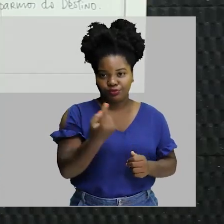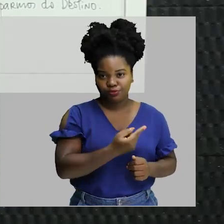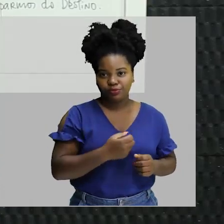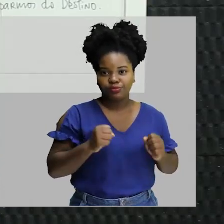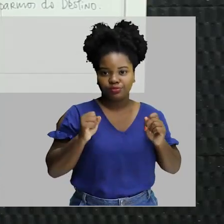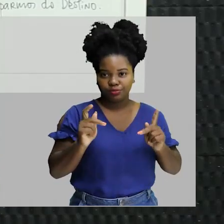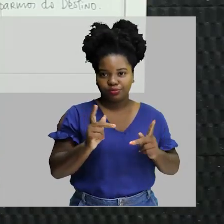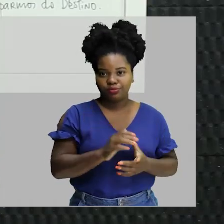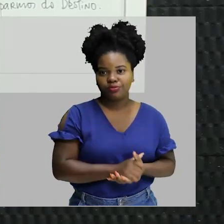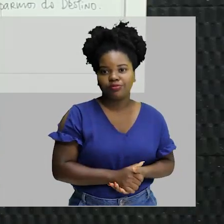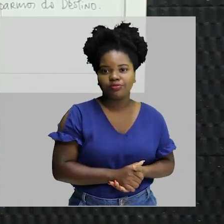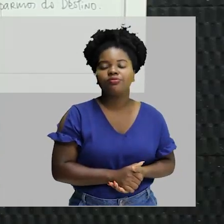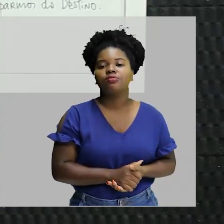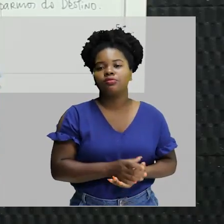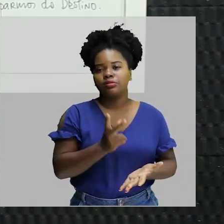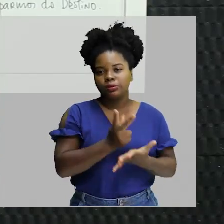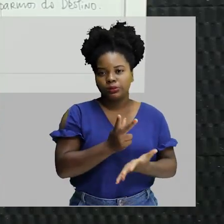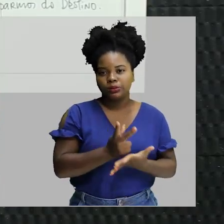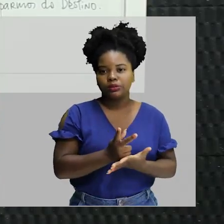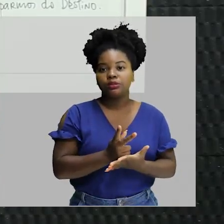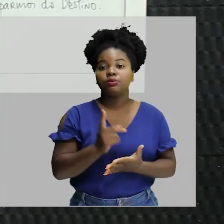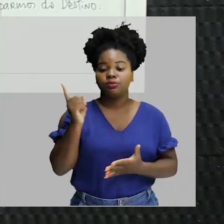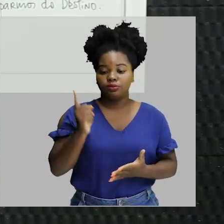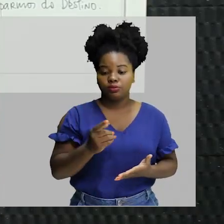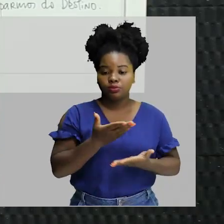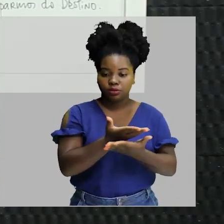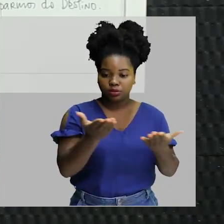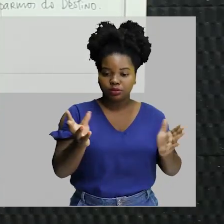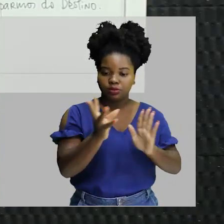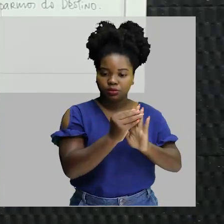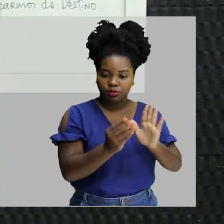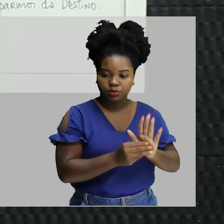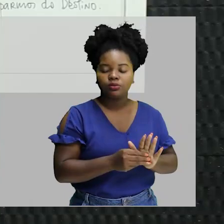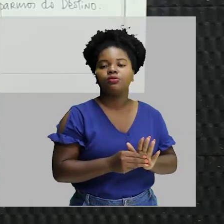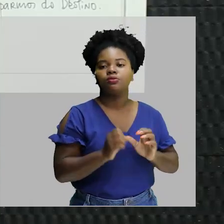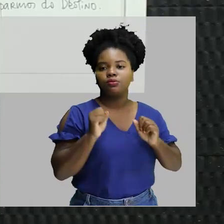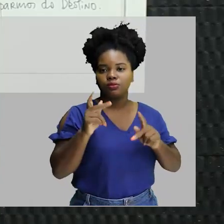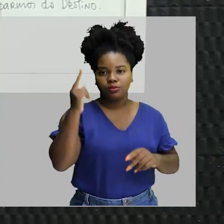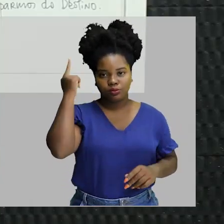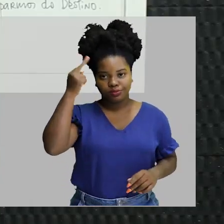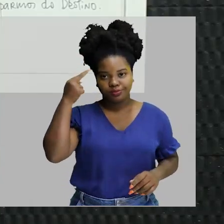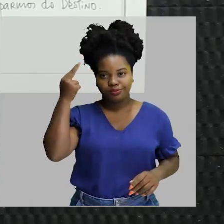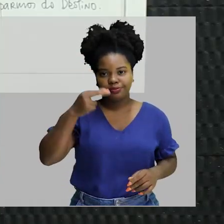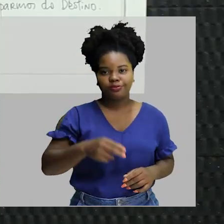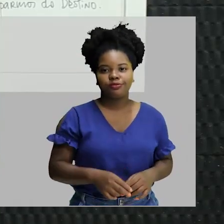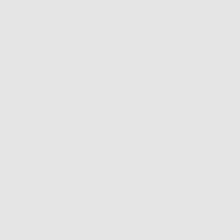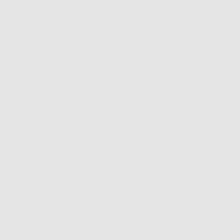Sempre aqui estaremos para trazer a vocês mais reflexões.